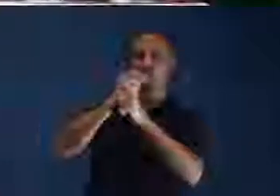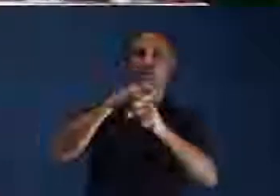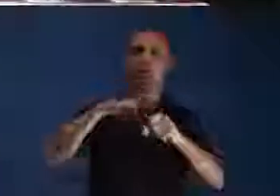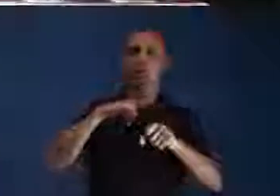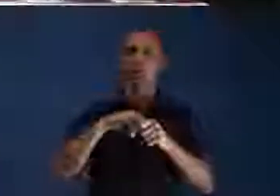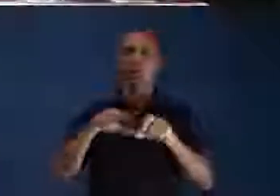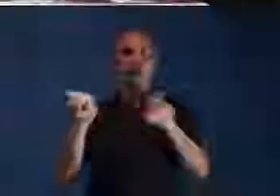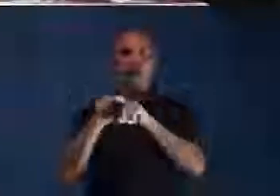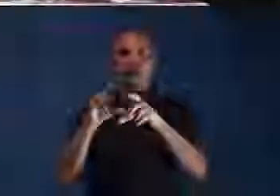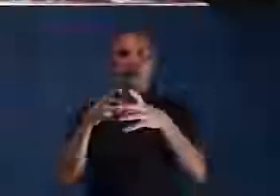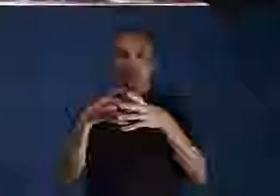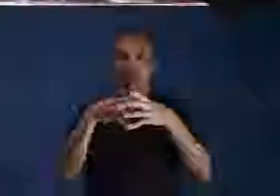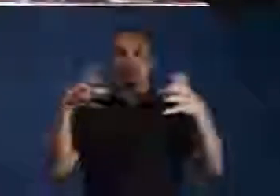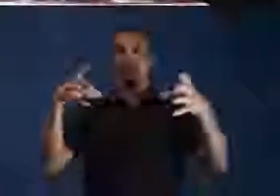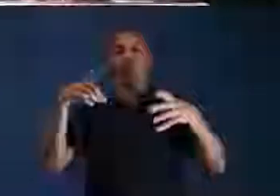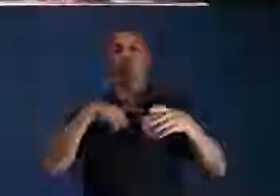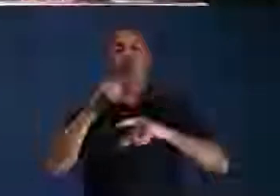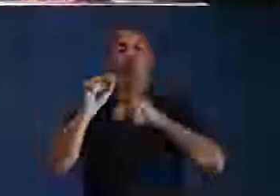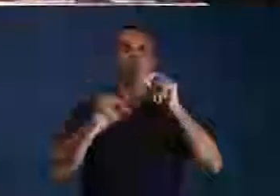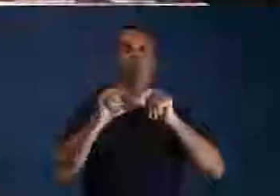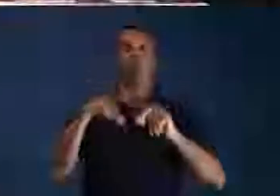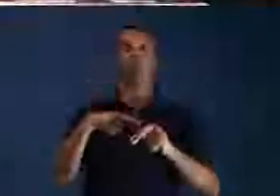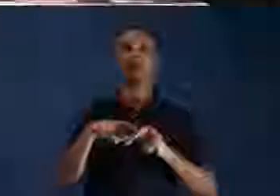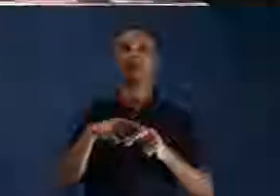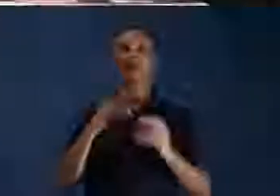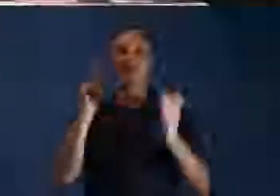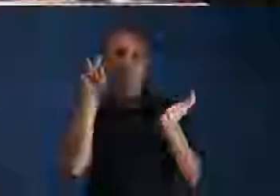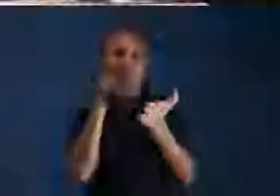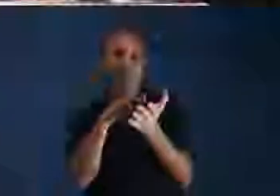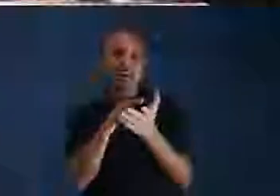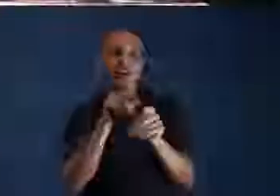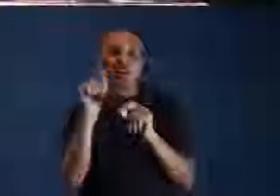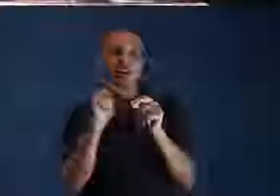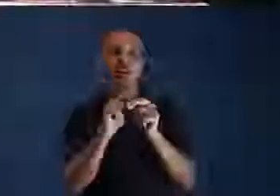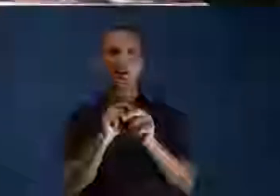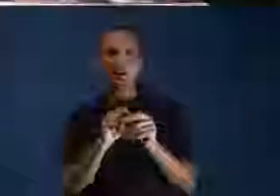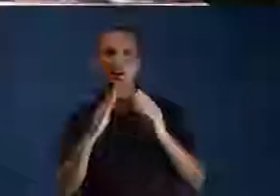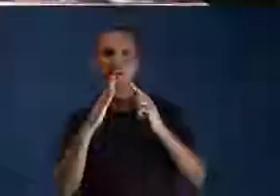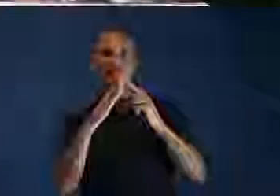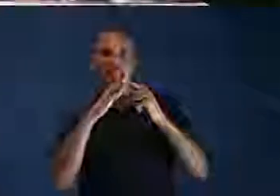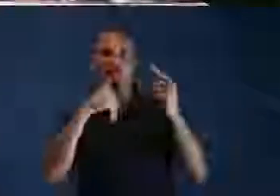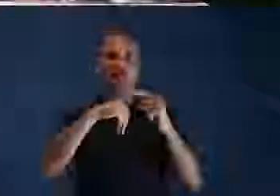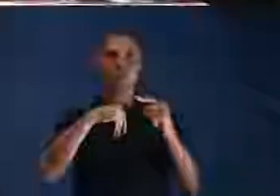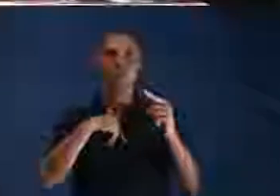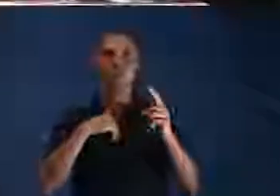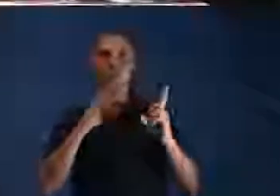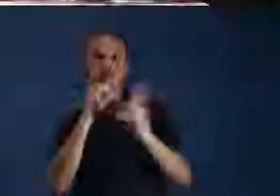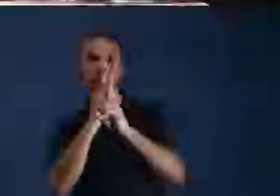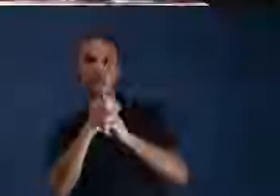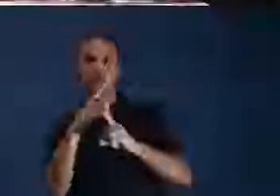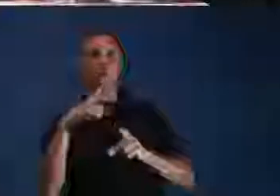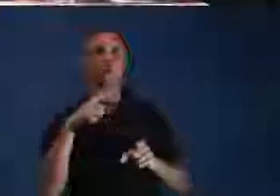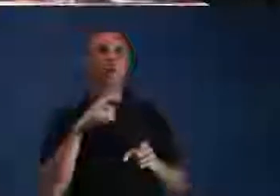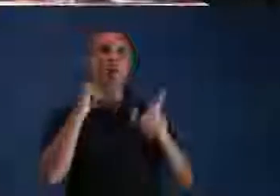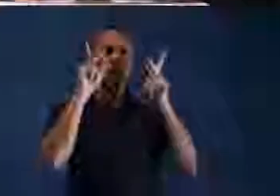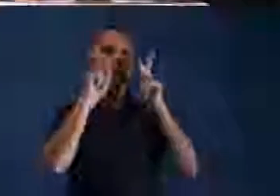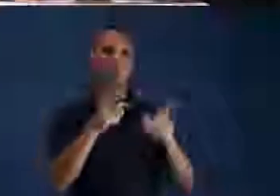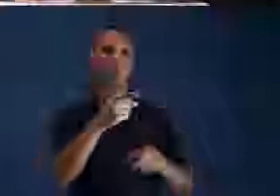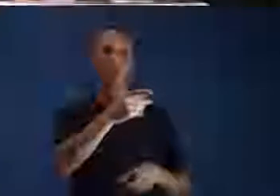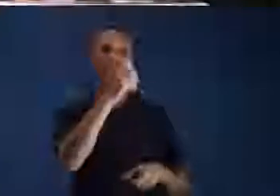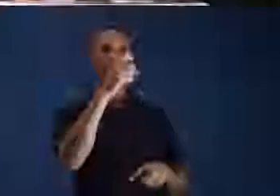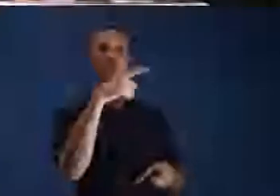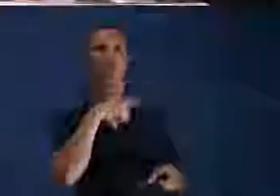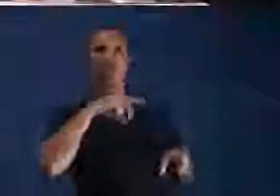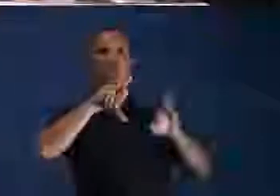desse espaço agônico, que se configura como uma verdadeira armadilha, os sujeitos envolvidos em delitos e